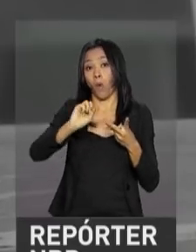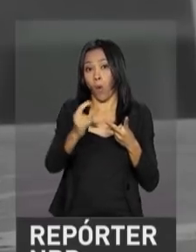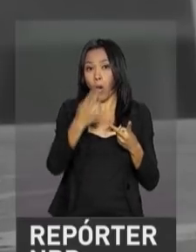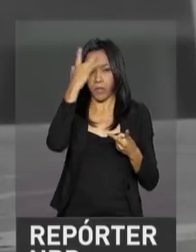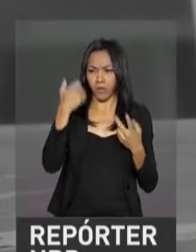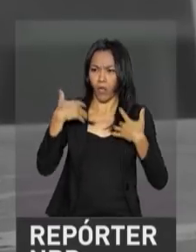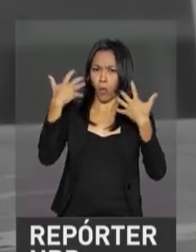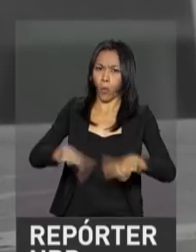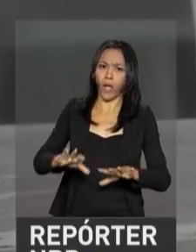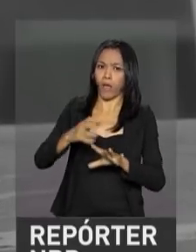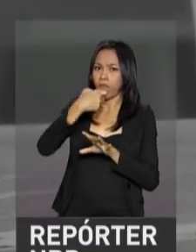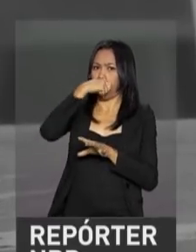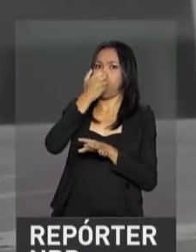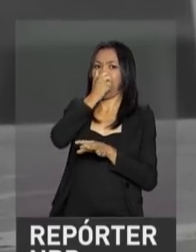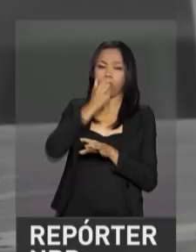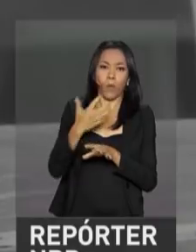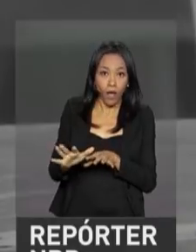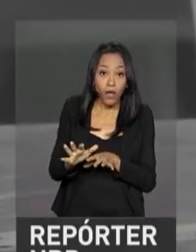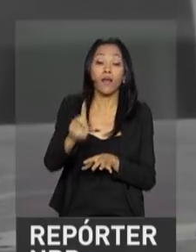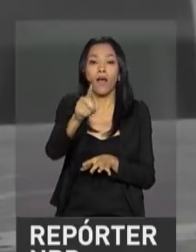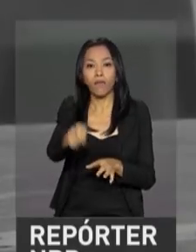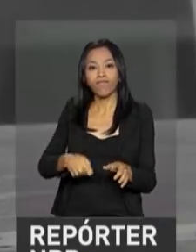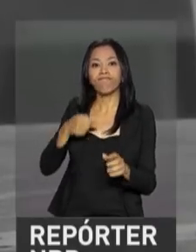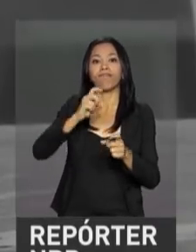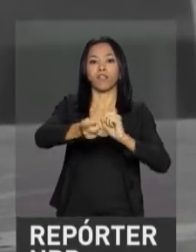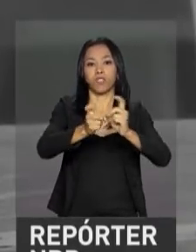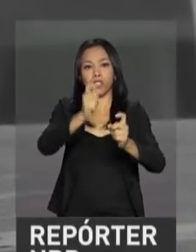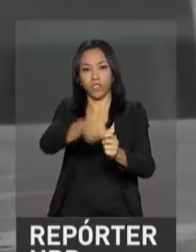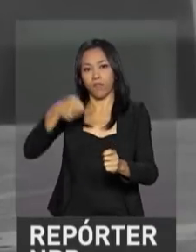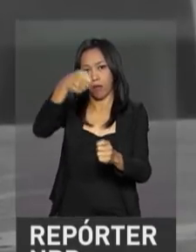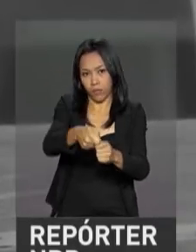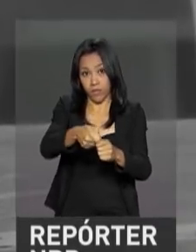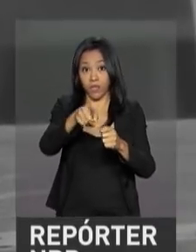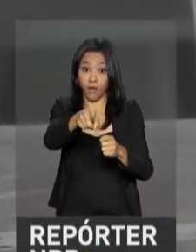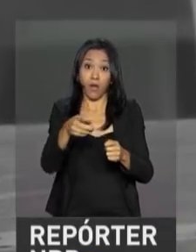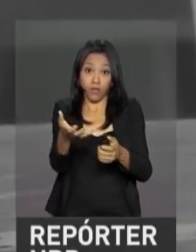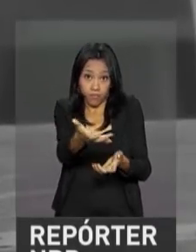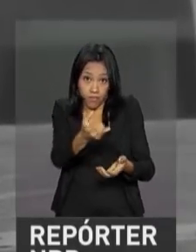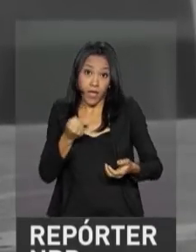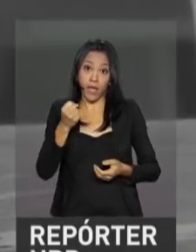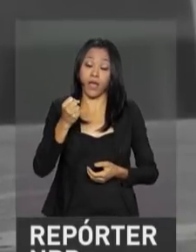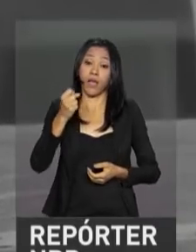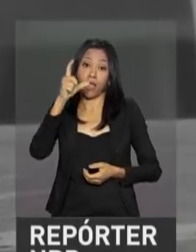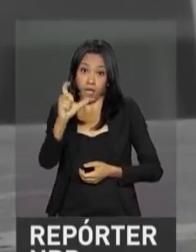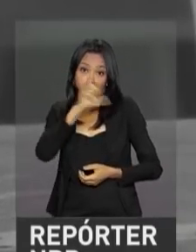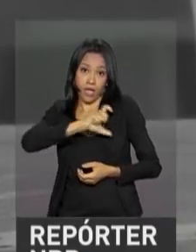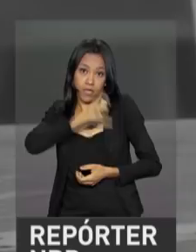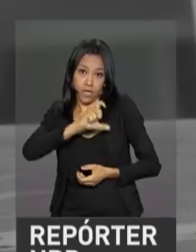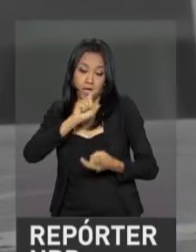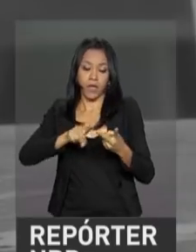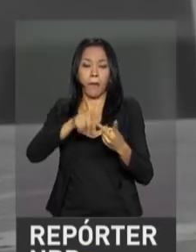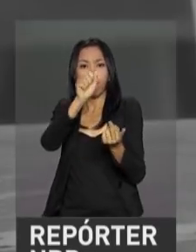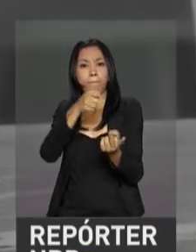recusar a fazer o exame a punição é administrativa o condutor fica com a habilitação suspensa por um ano pagar